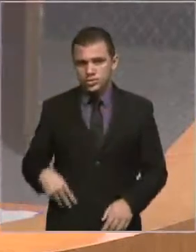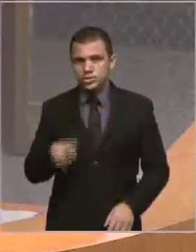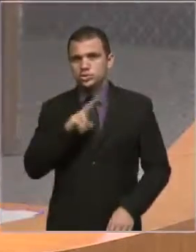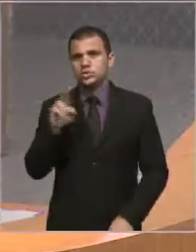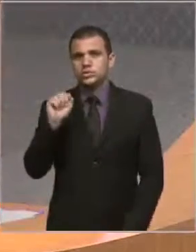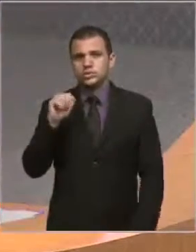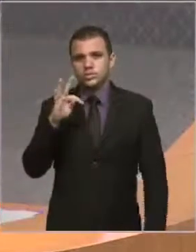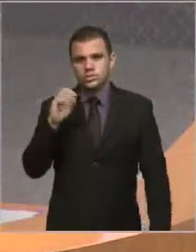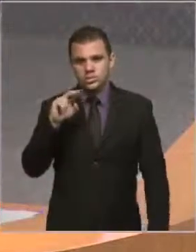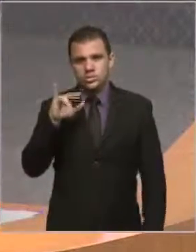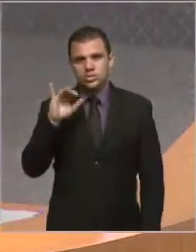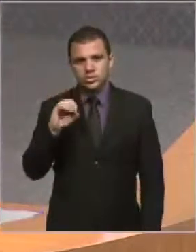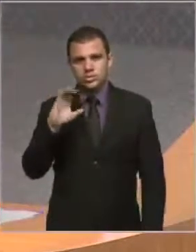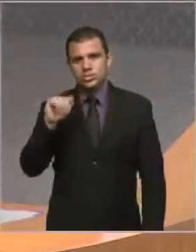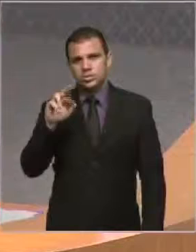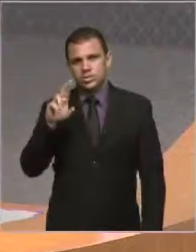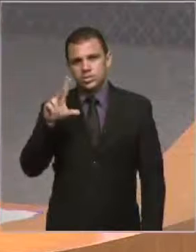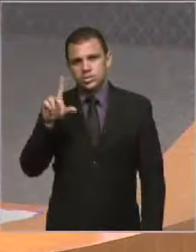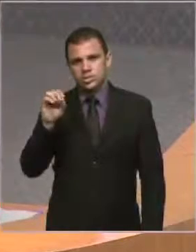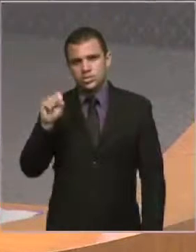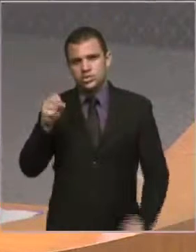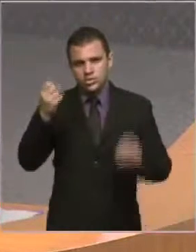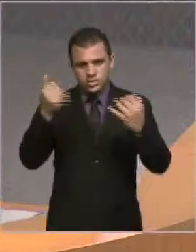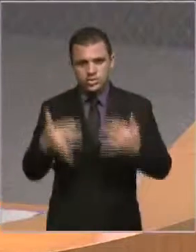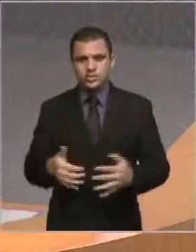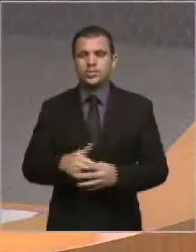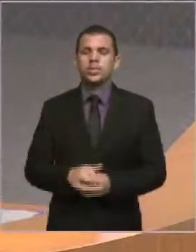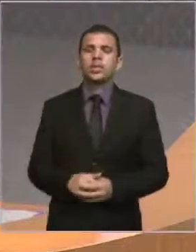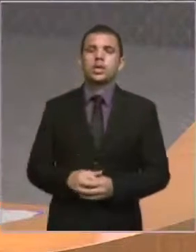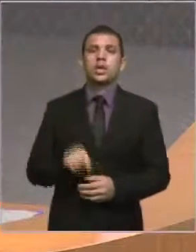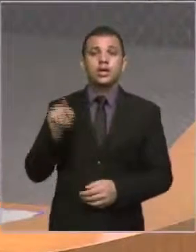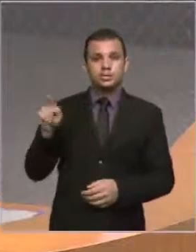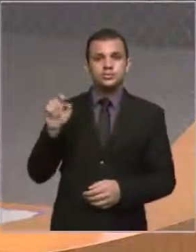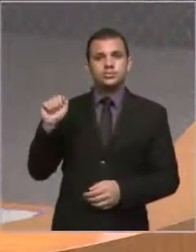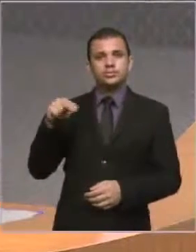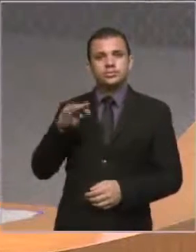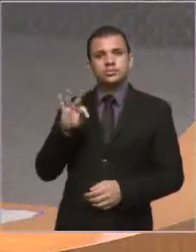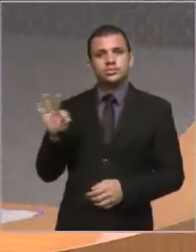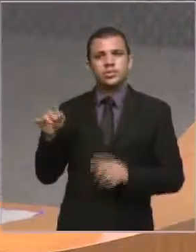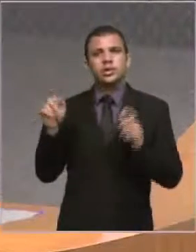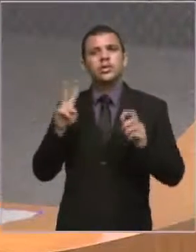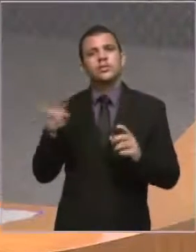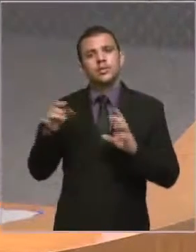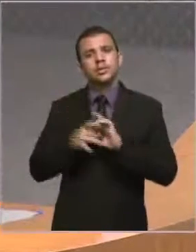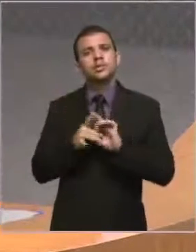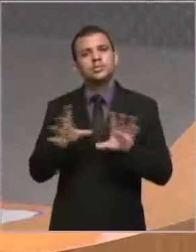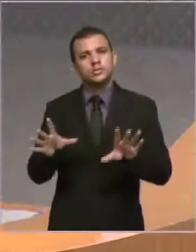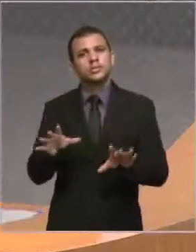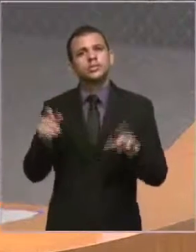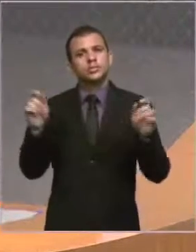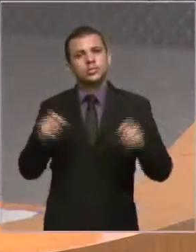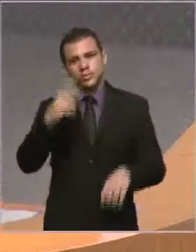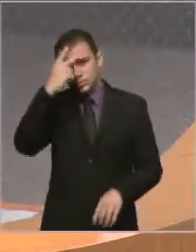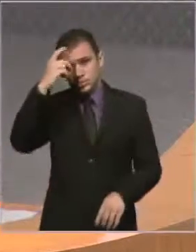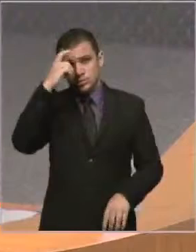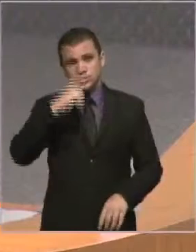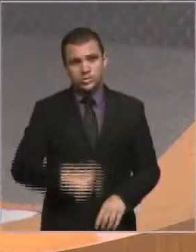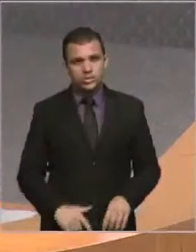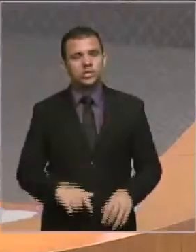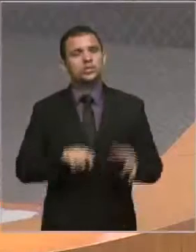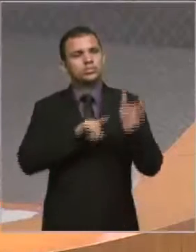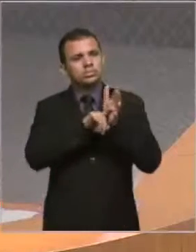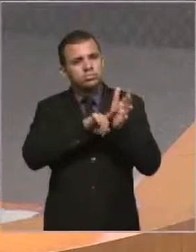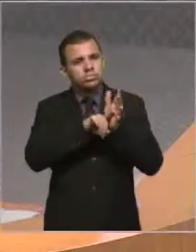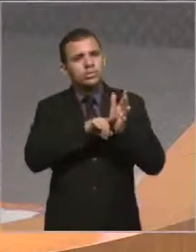vai permitir que o cidadão tenha maior oportunidade de opinar, sugerir, cobrar, fiscalizar horários,